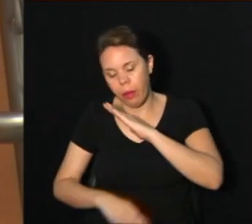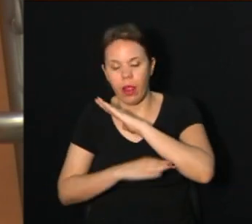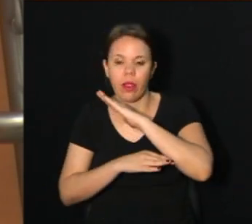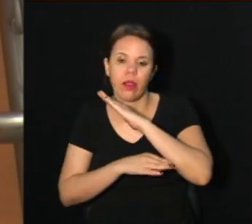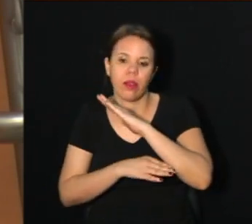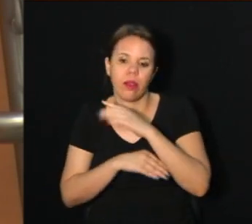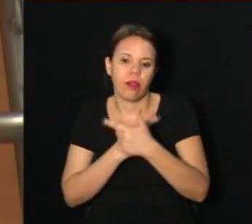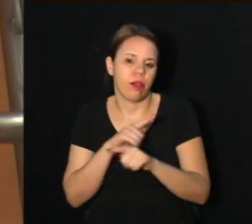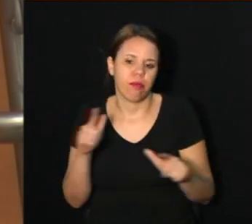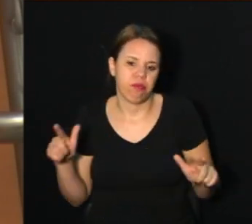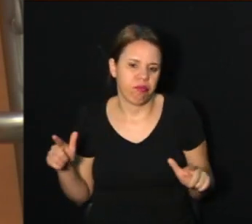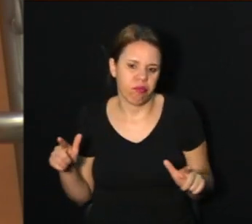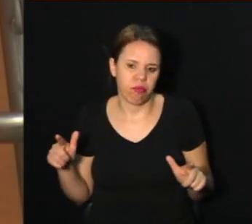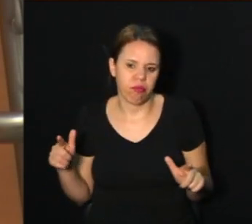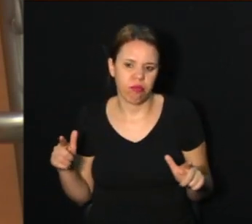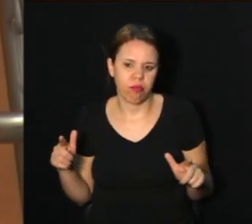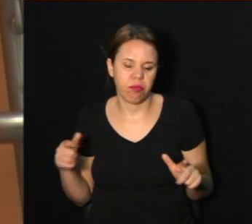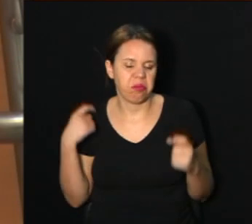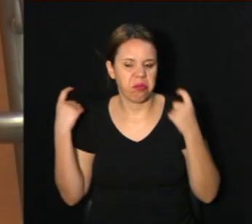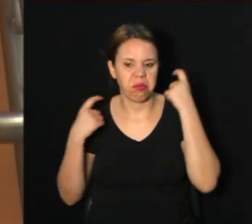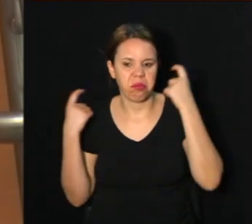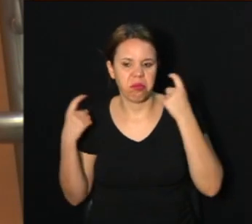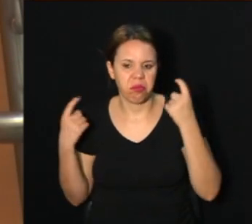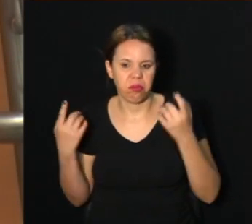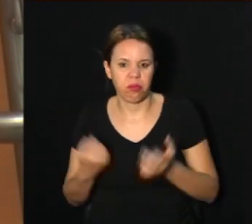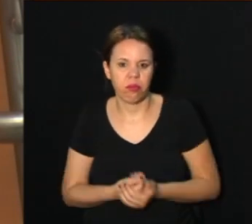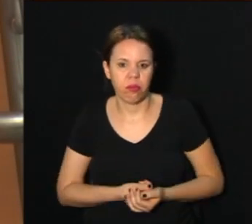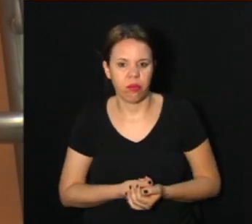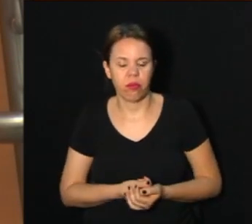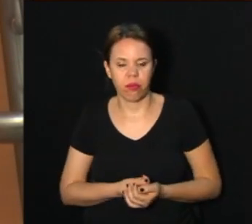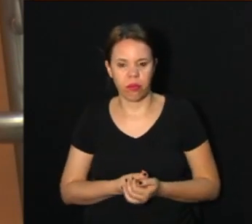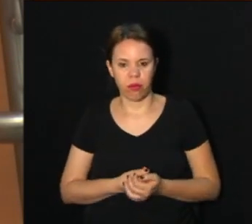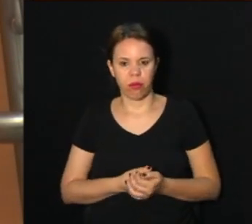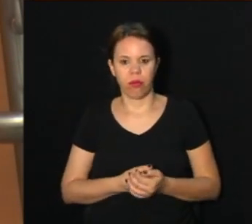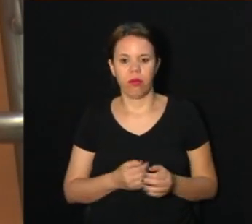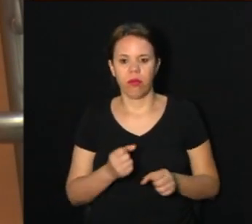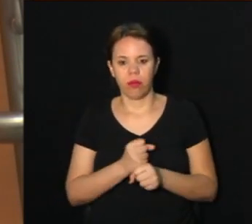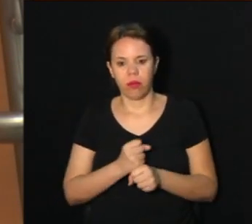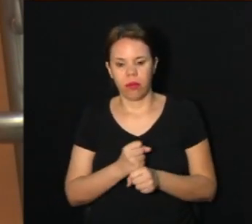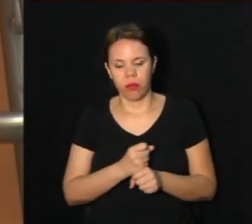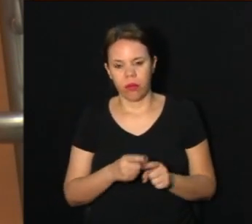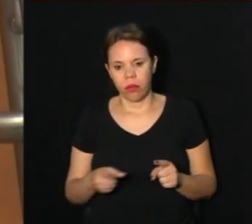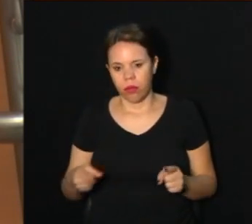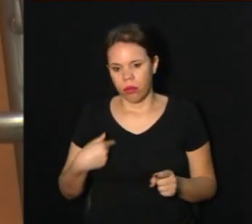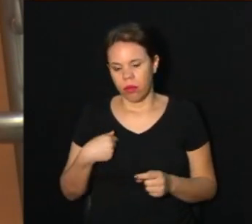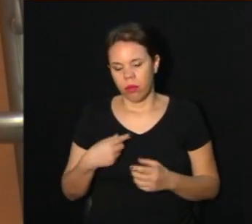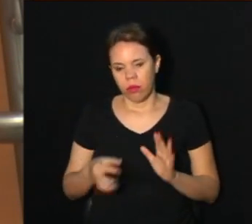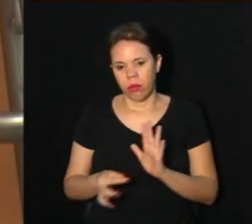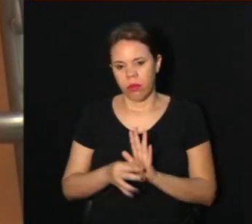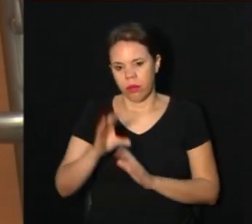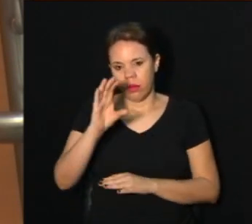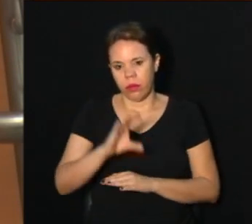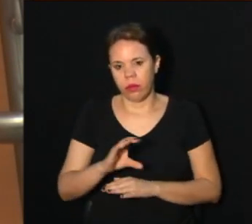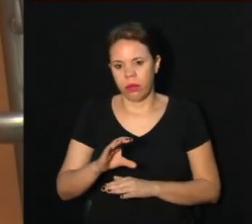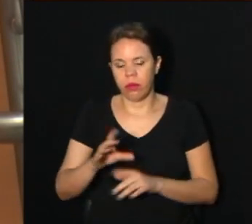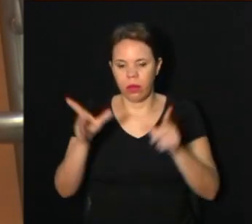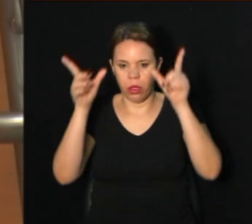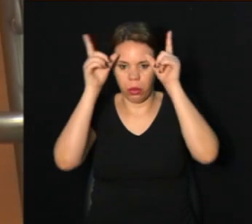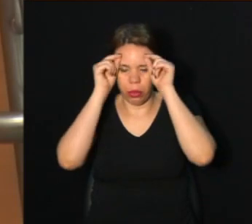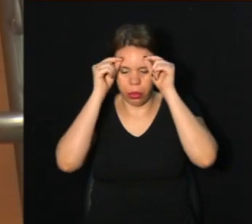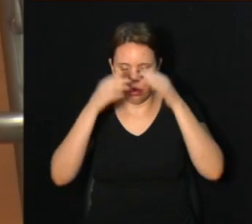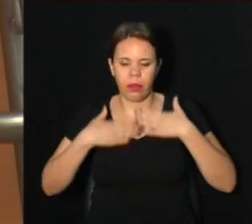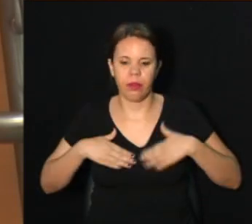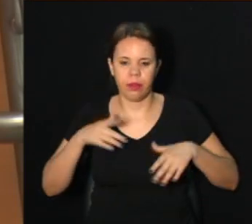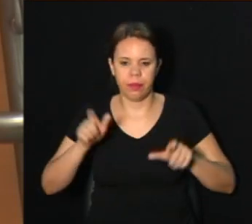não teve essa preocupação, no decorrer dos anos, na minha visão de cidadão, de dar um alento à população